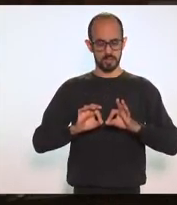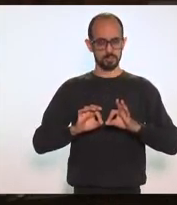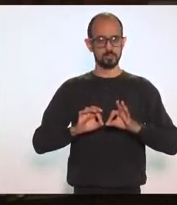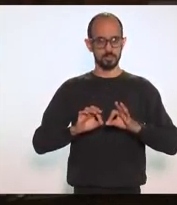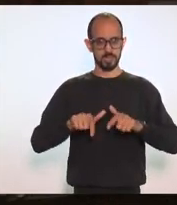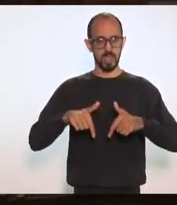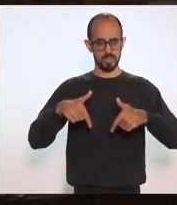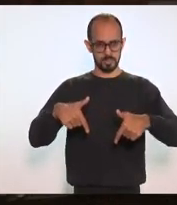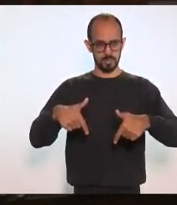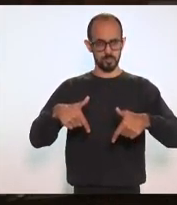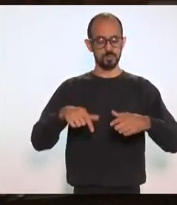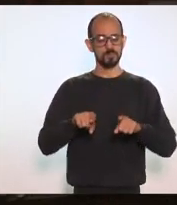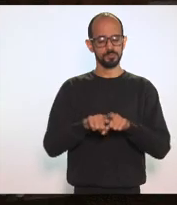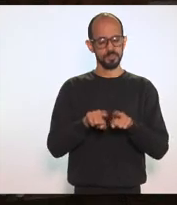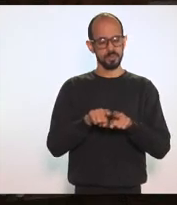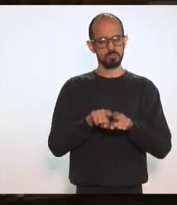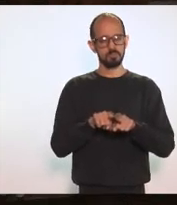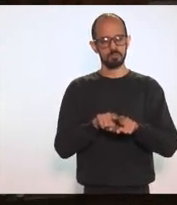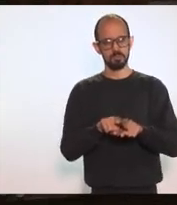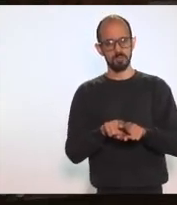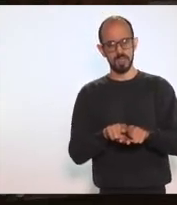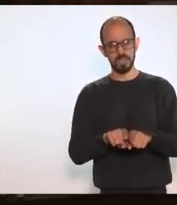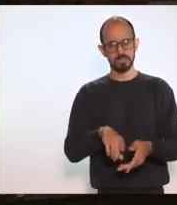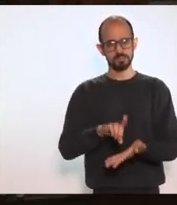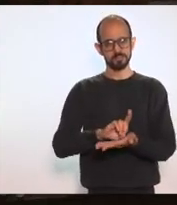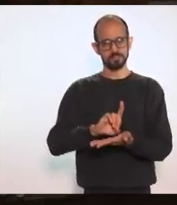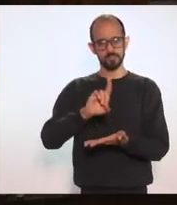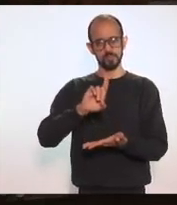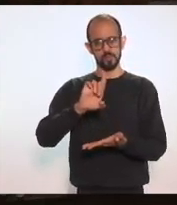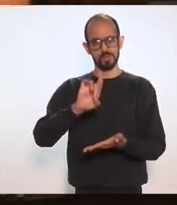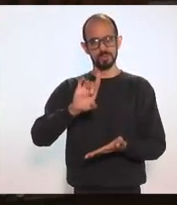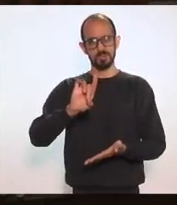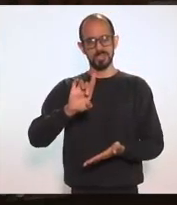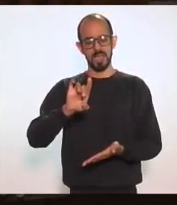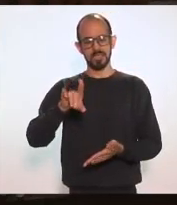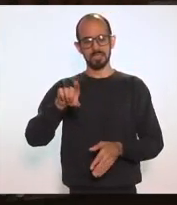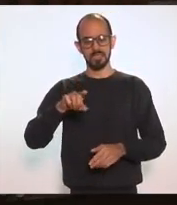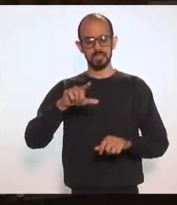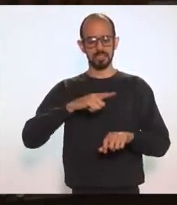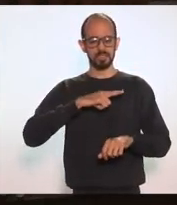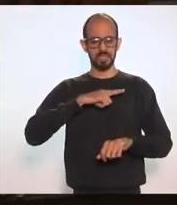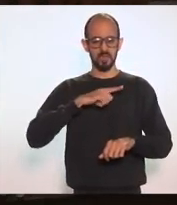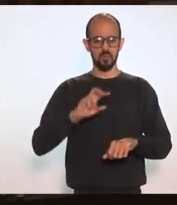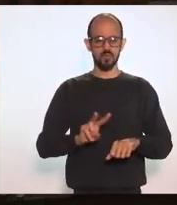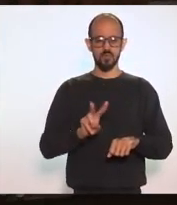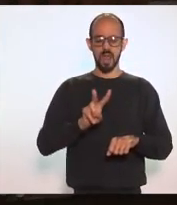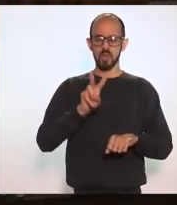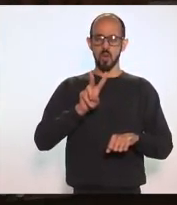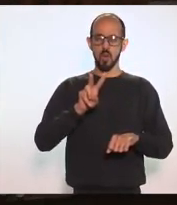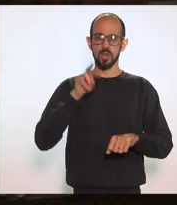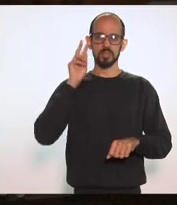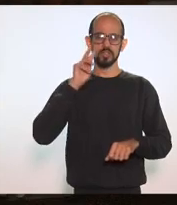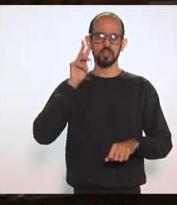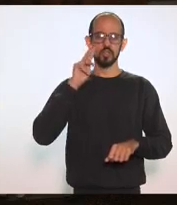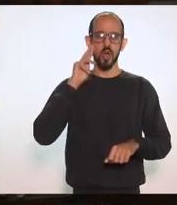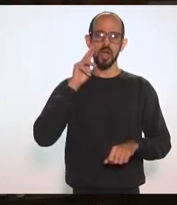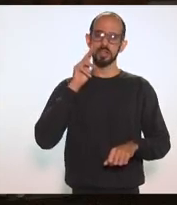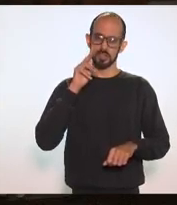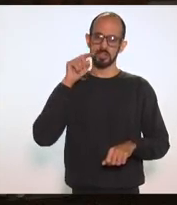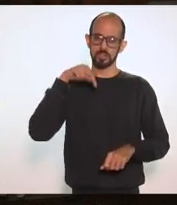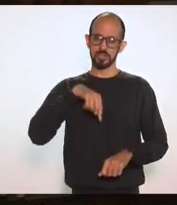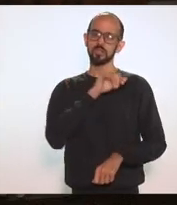especialistas na figura da Ana Alice, um quadro do maior valor histórico da tuberculose aqui do Rio de Janeiro.